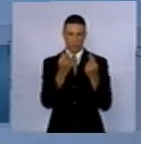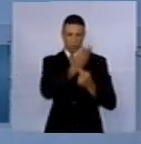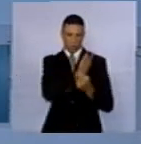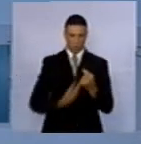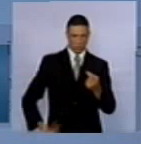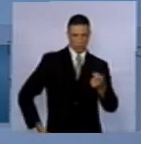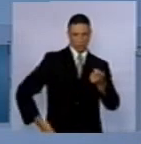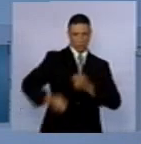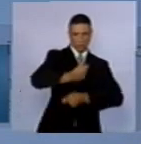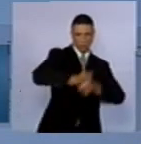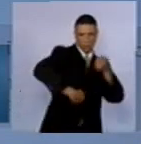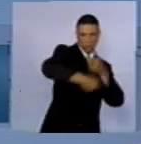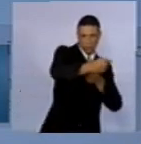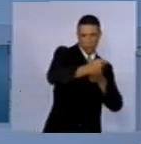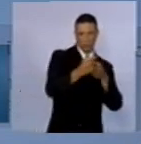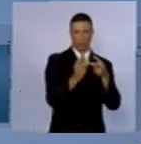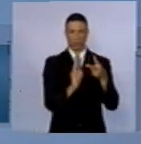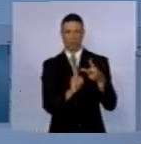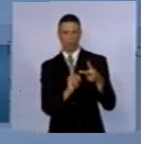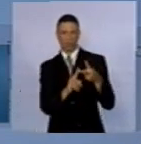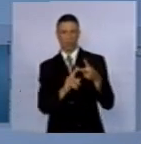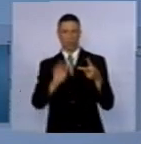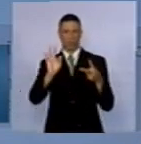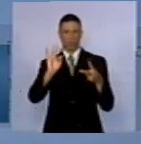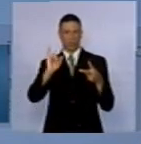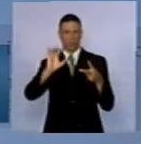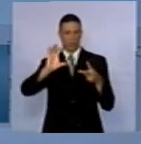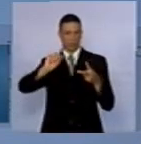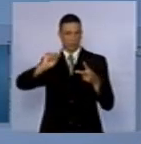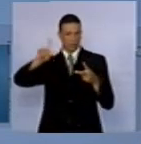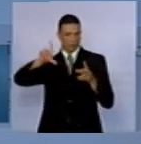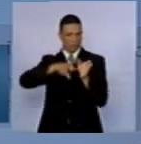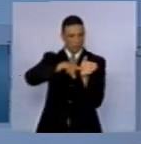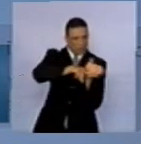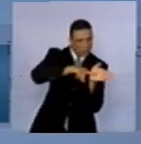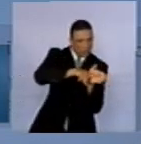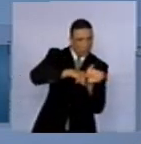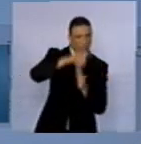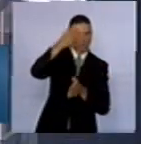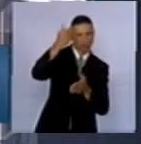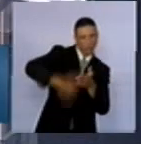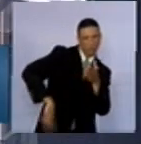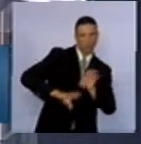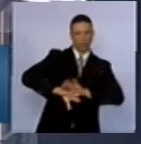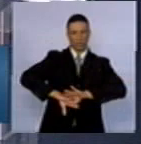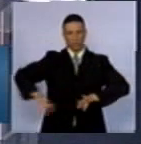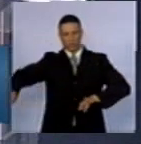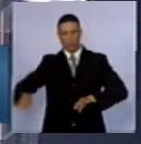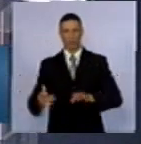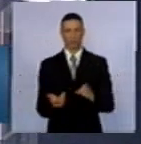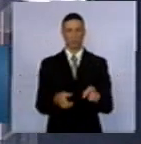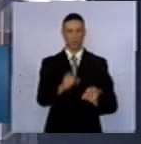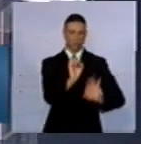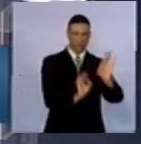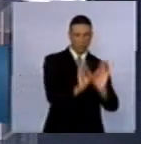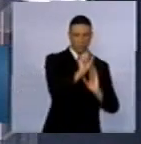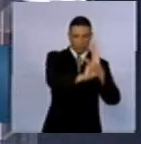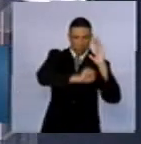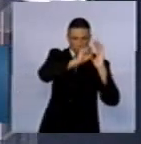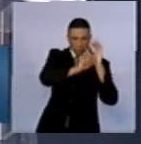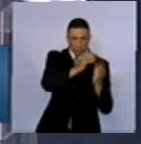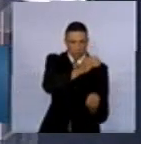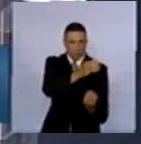públicos, aprimorando renúncias, incentivos fiscais. Afinal, produzir um conteúdo e manter um canal